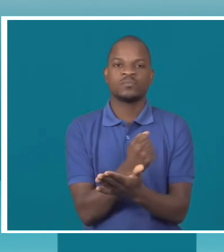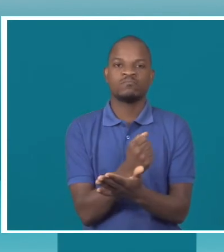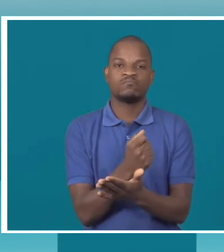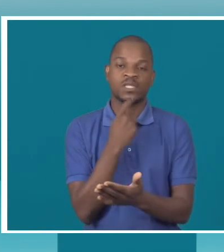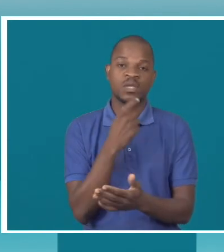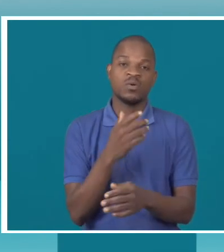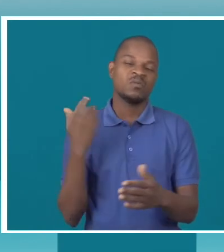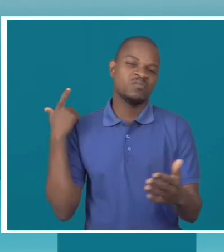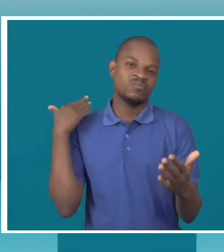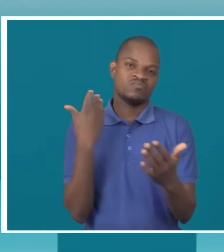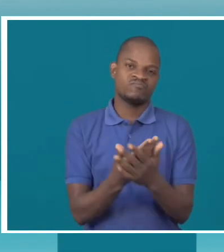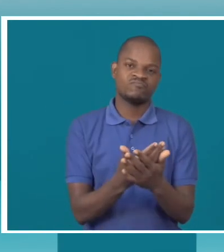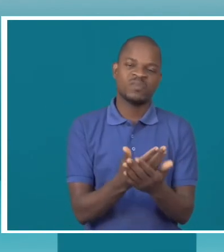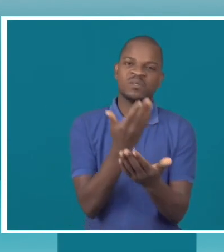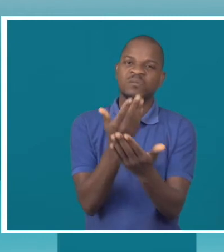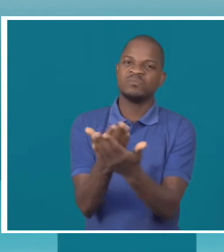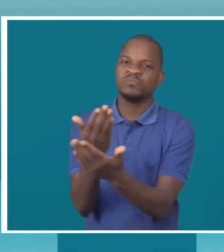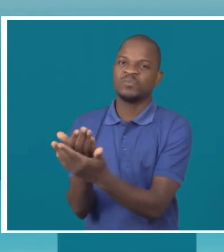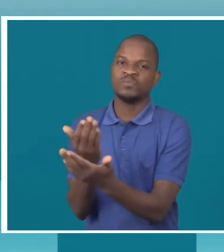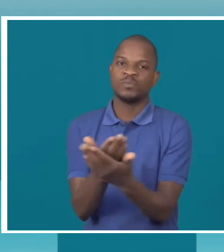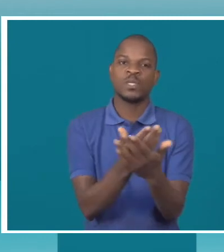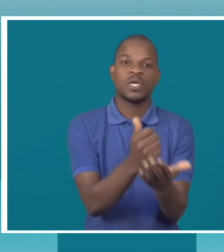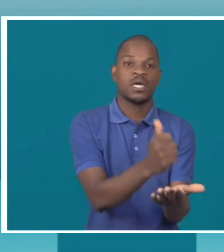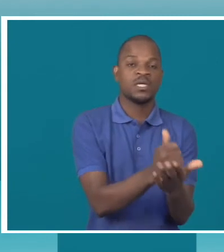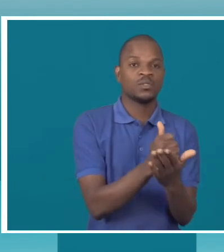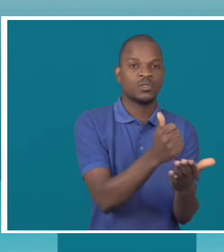a bater portas.